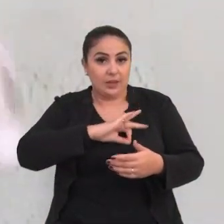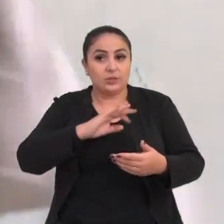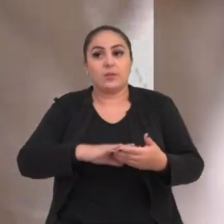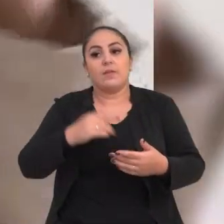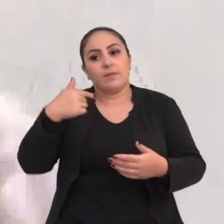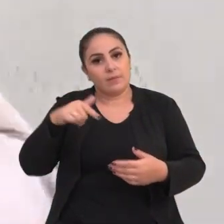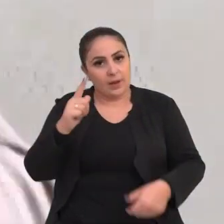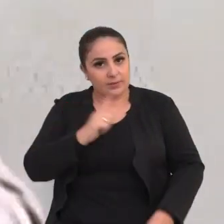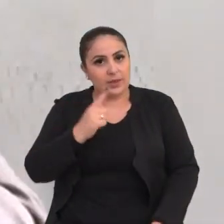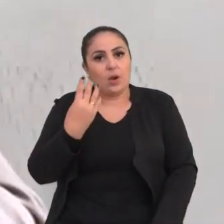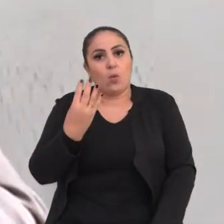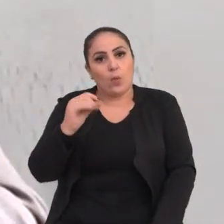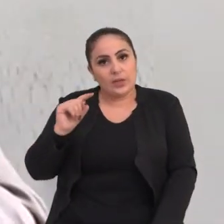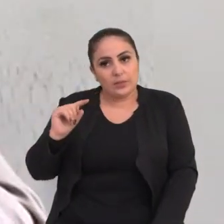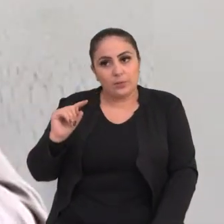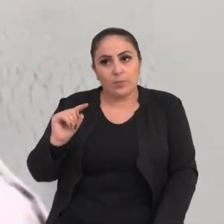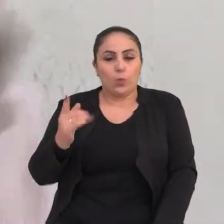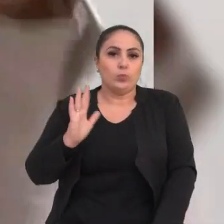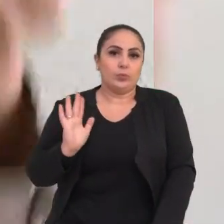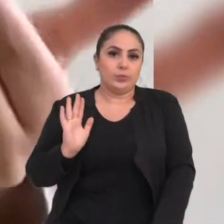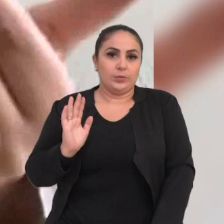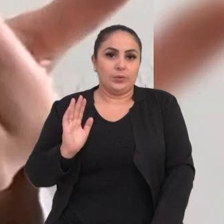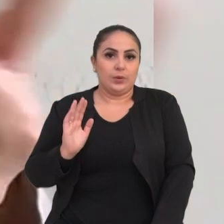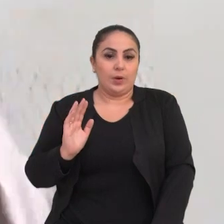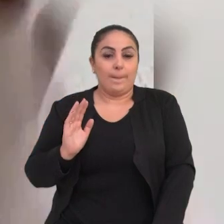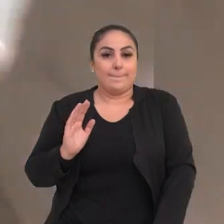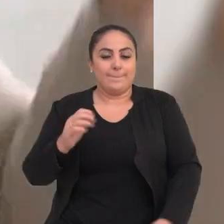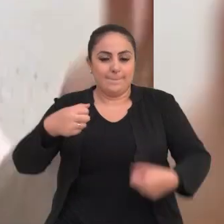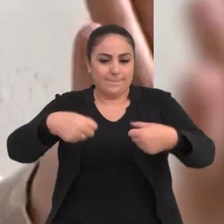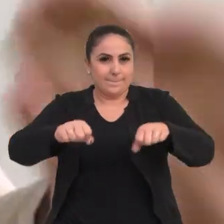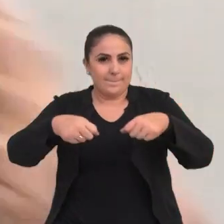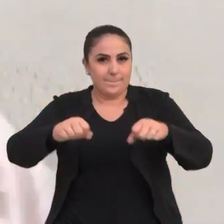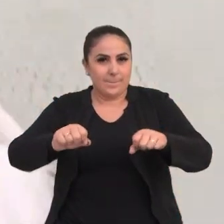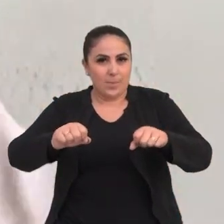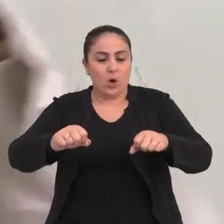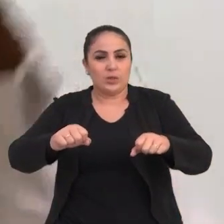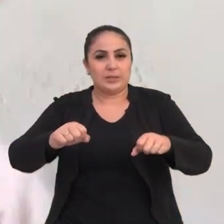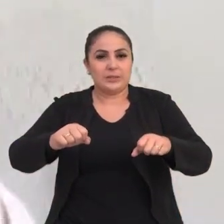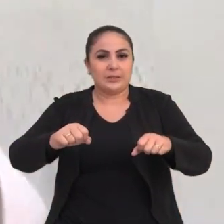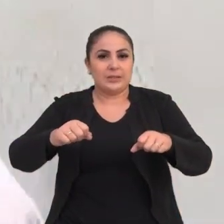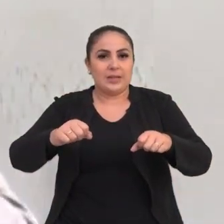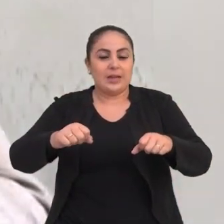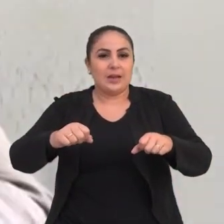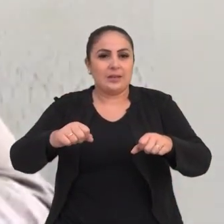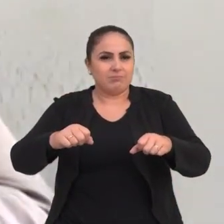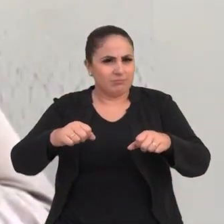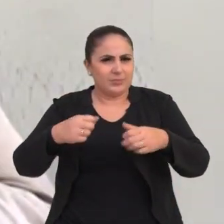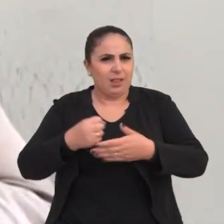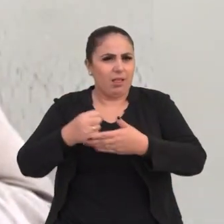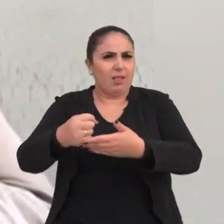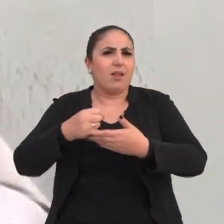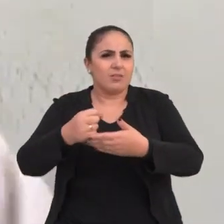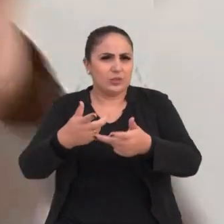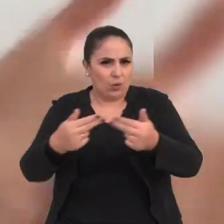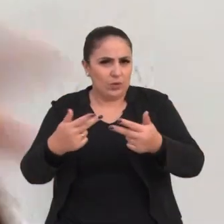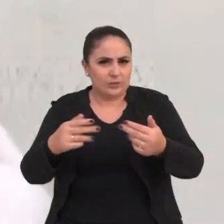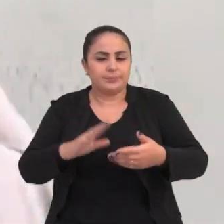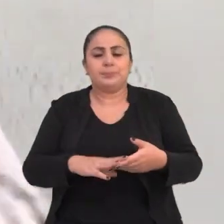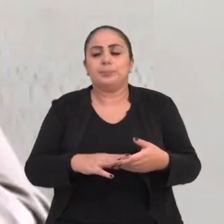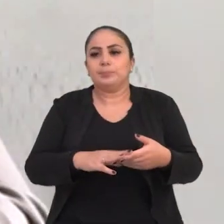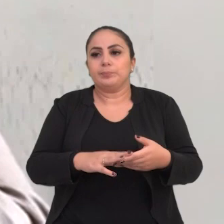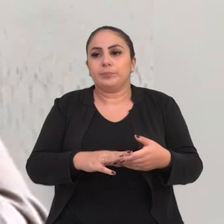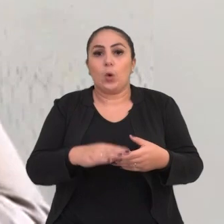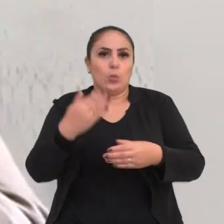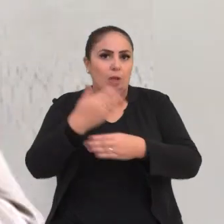remunerada, vai ter 40 pontos. Motoboys, motofretista, mototaxista. Nós não temos mototaxista em Passo Fundo, mas tem em